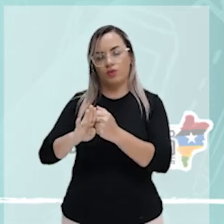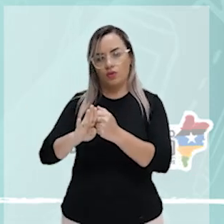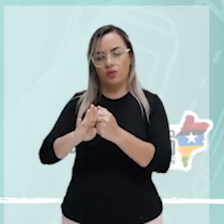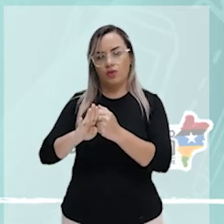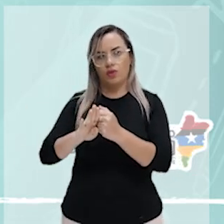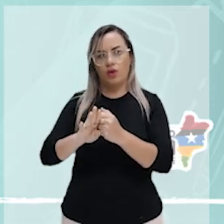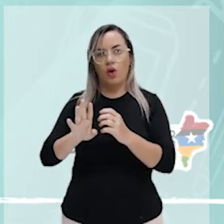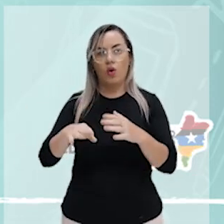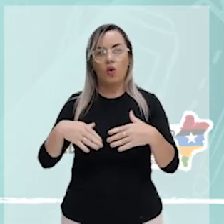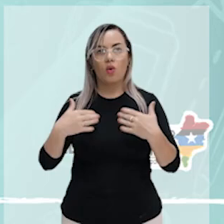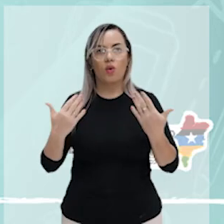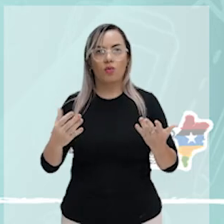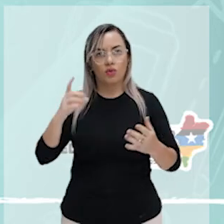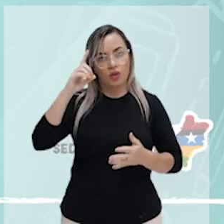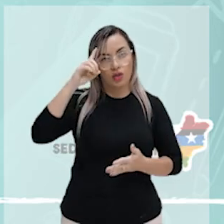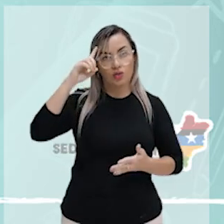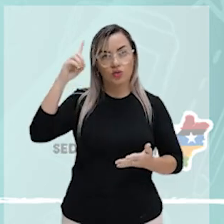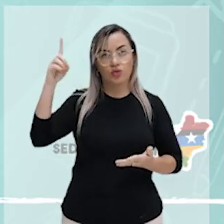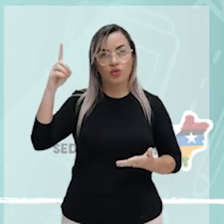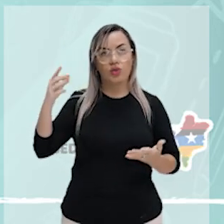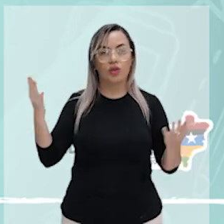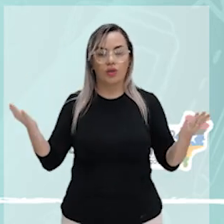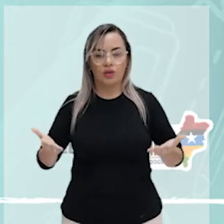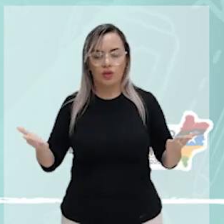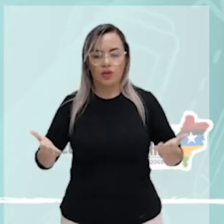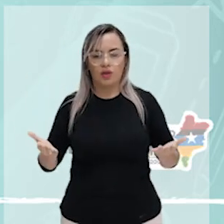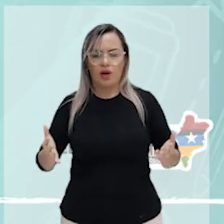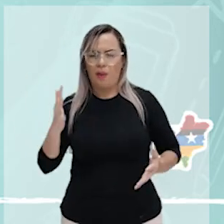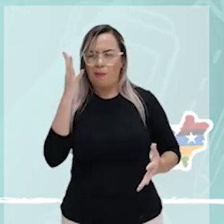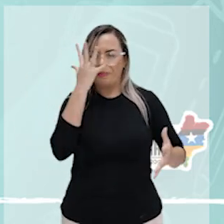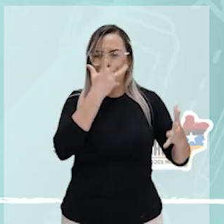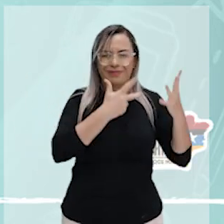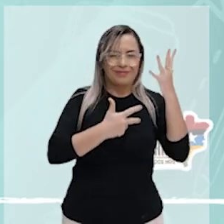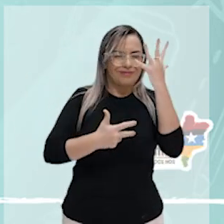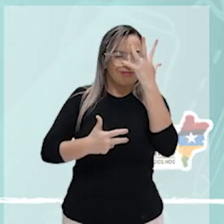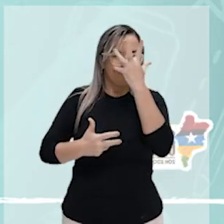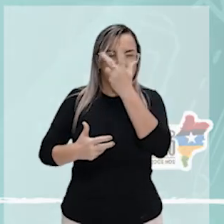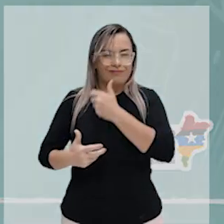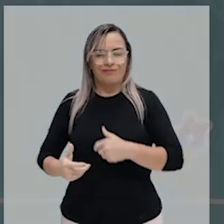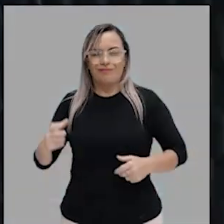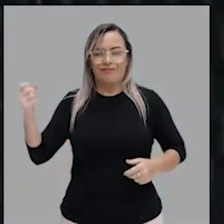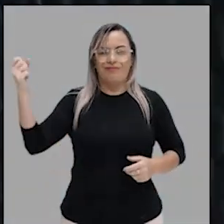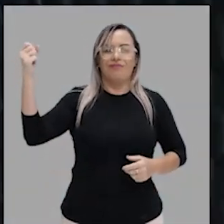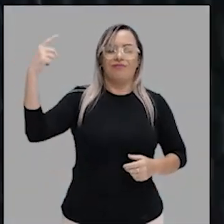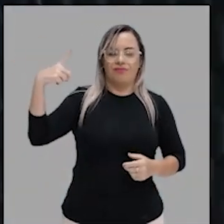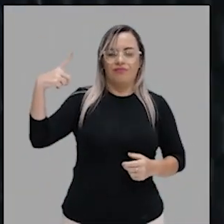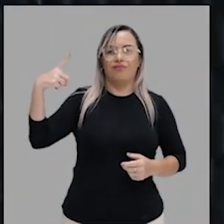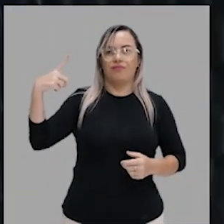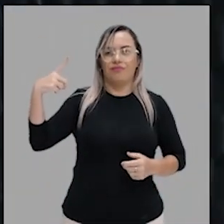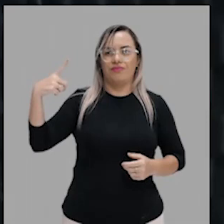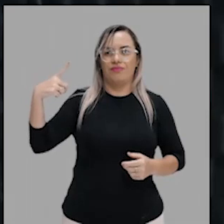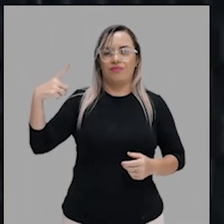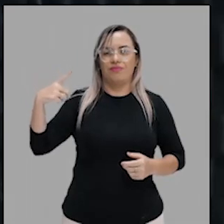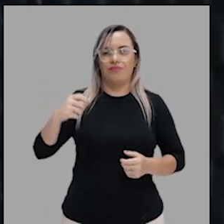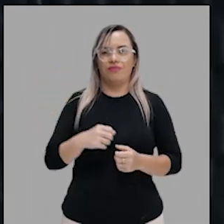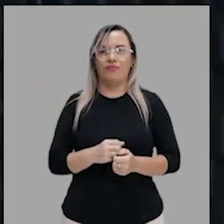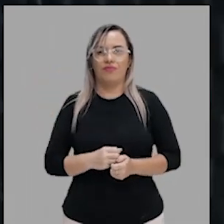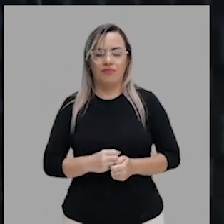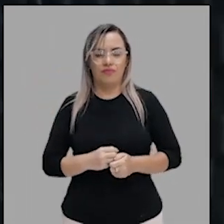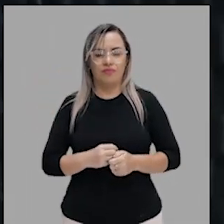dia hoje? O dia está maravilhoso, ensolarado. Aí eu vou. O dia